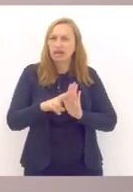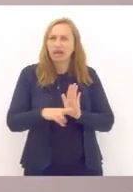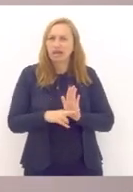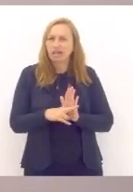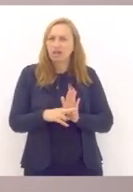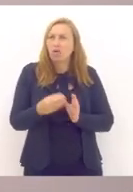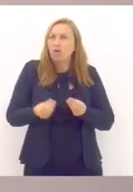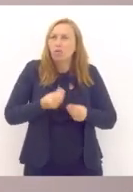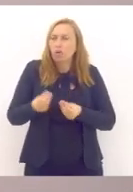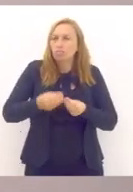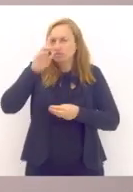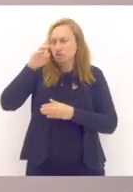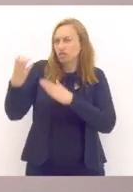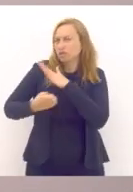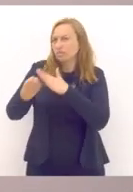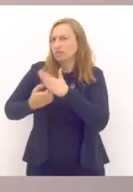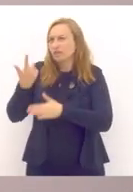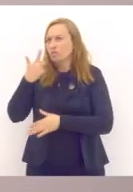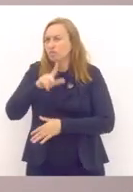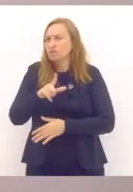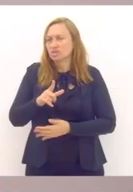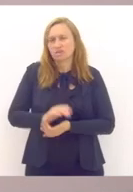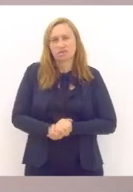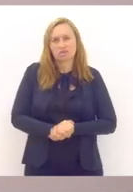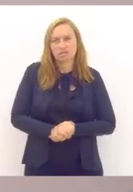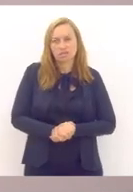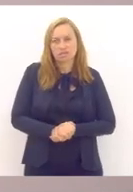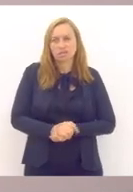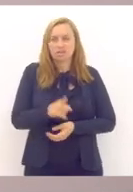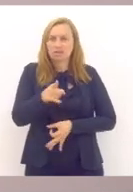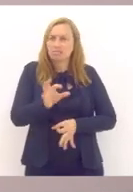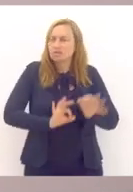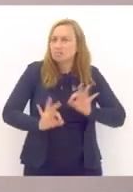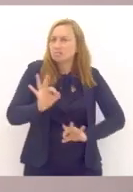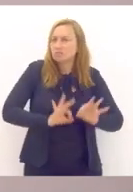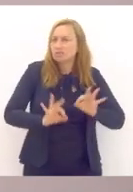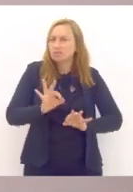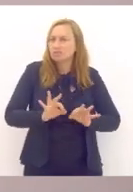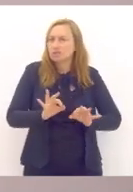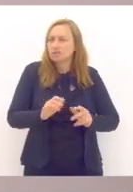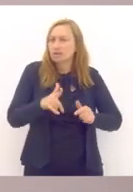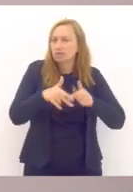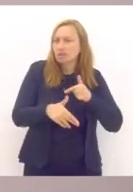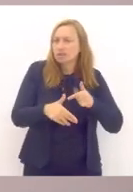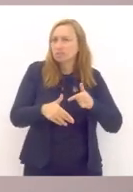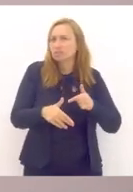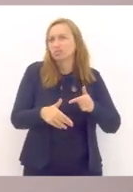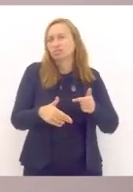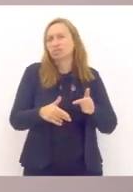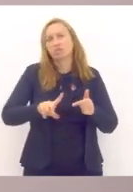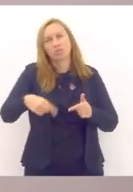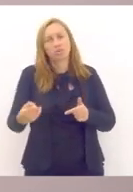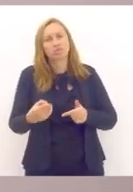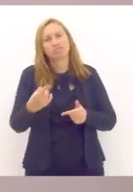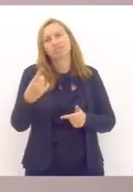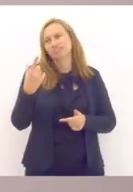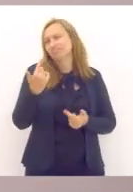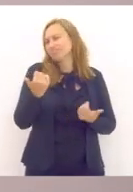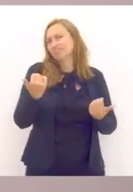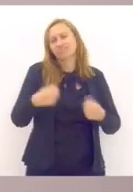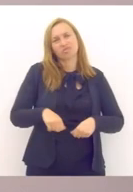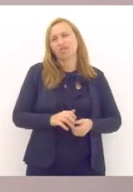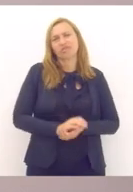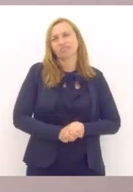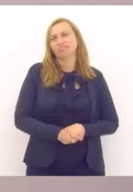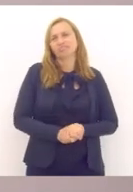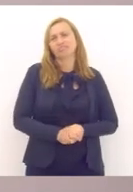que aguente. É você fazer um planejamento, esse planejamento ser frustrado no meio do caminho. Isso não dá. Então, eu acho o